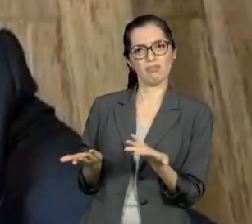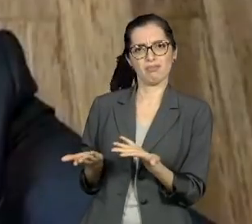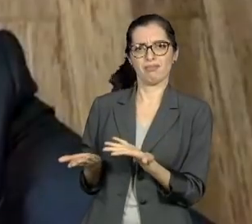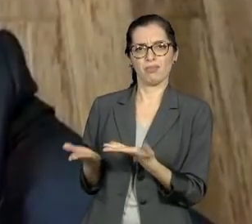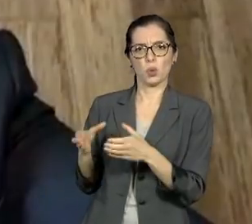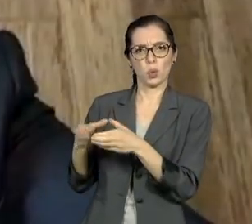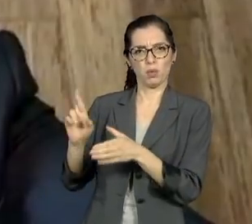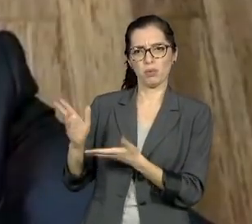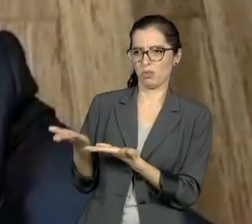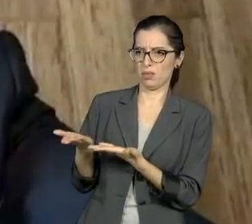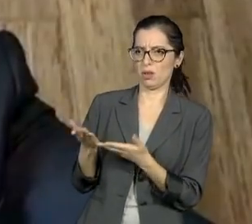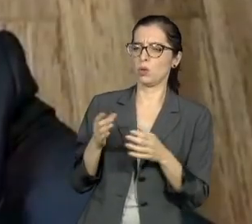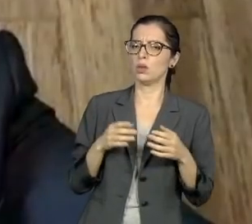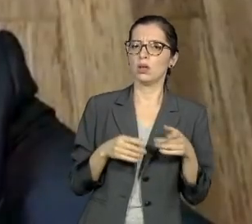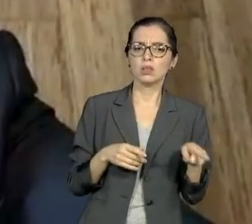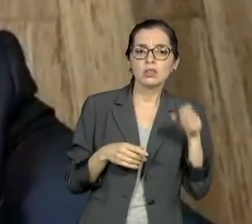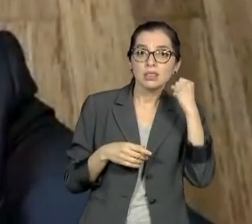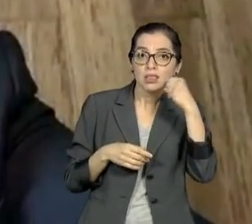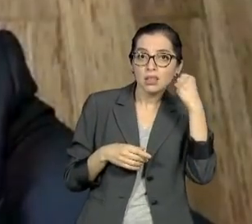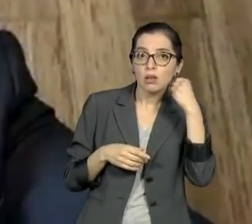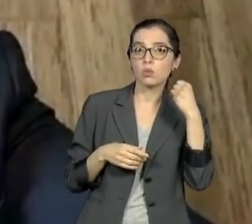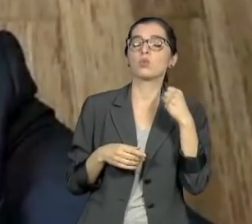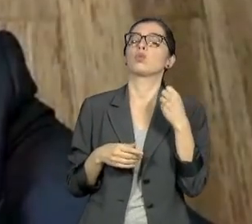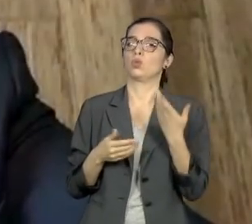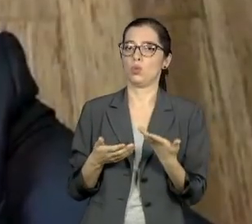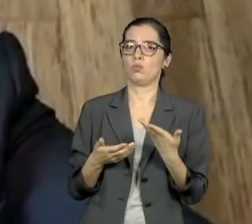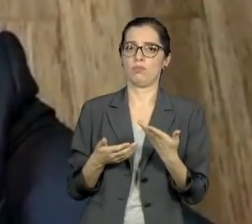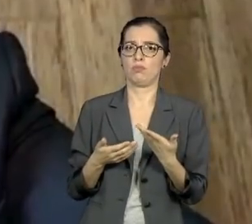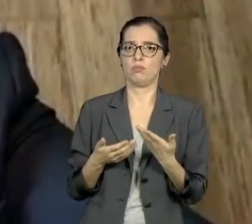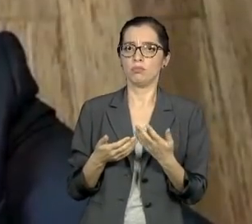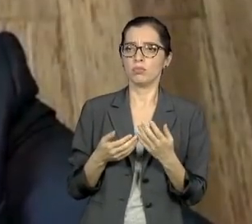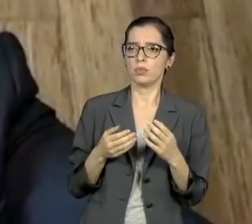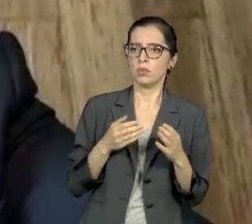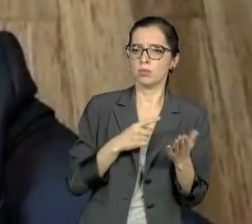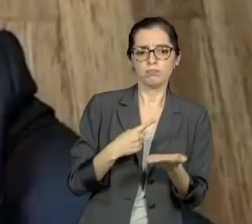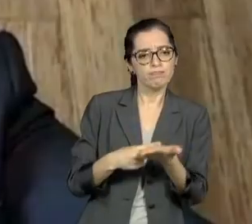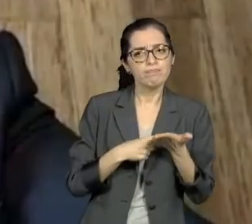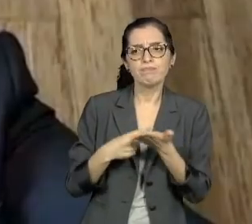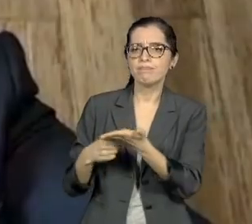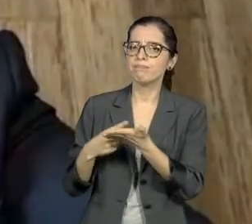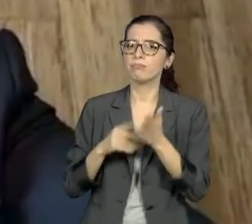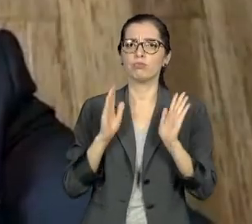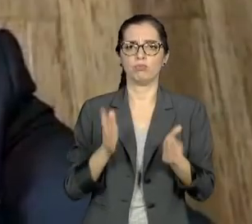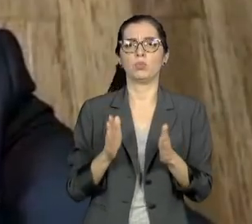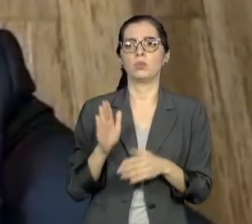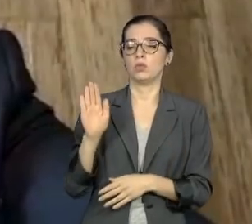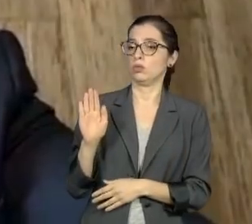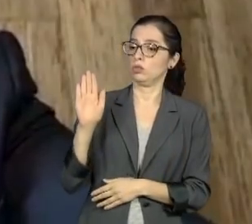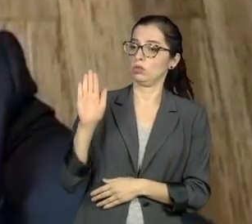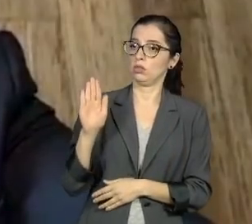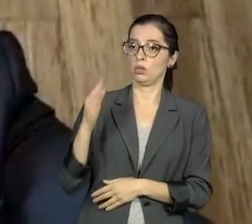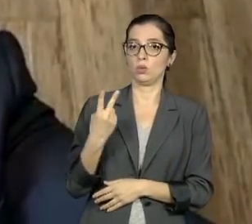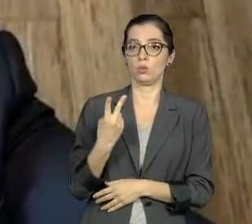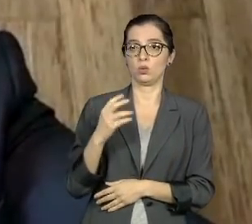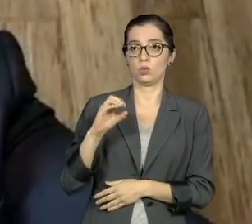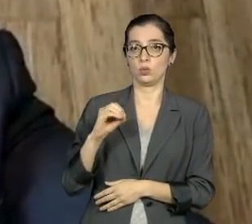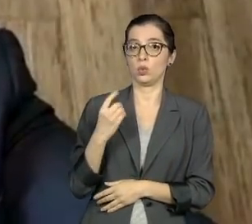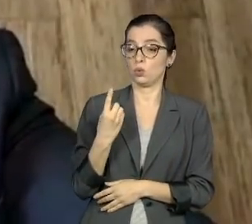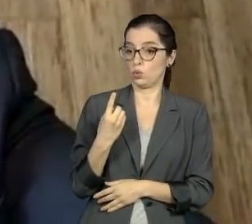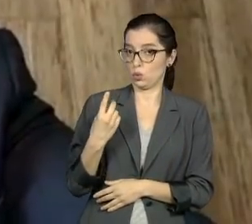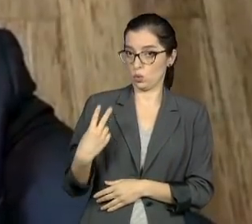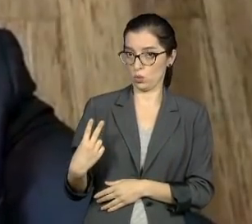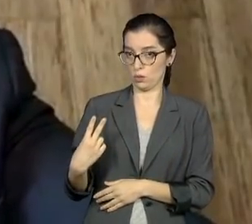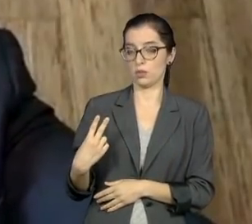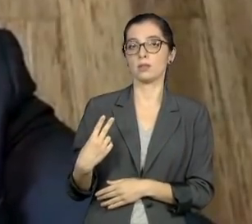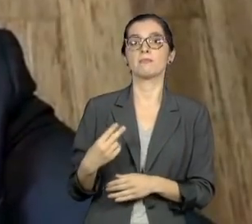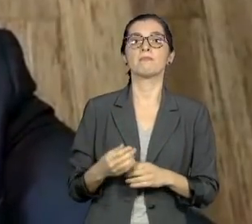grupo de senadores republicanos, por exemplo, inclusive liderados pelo Mitt Romney, que foi candidato em 2012, que querem aceitar o resultado da eleição